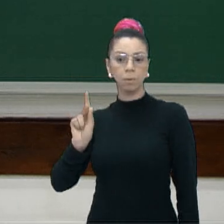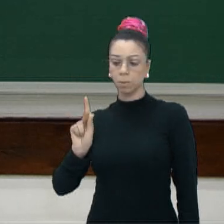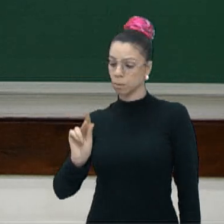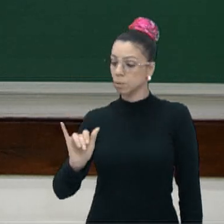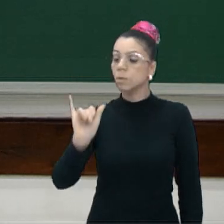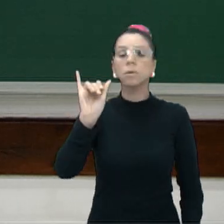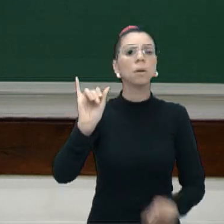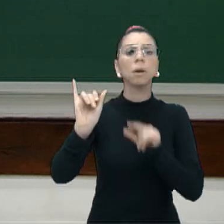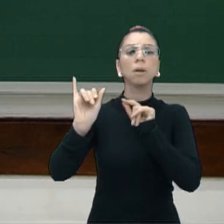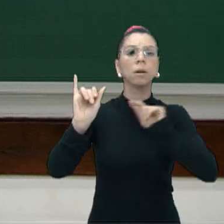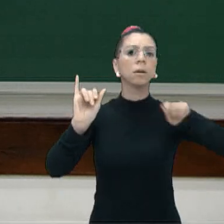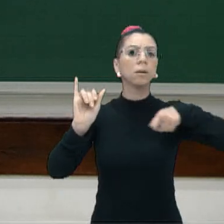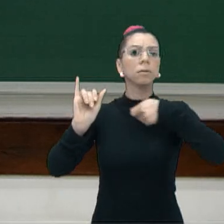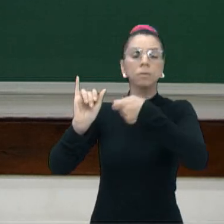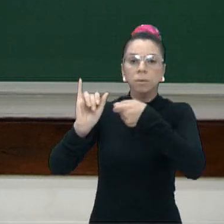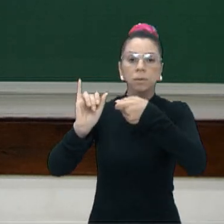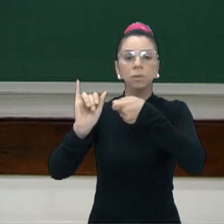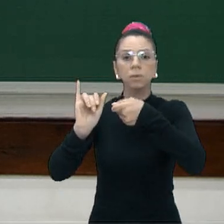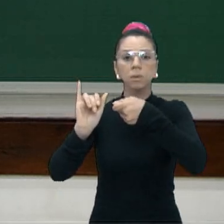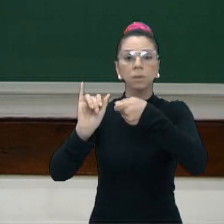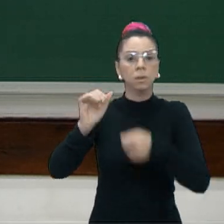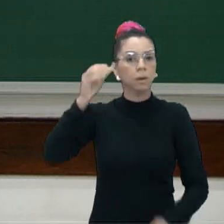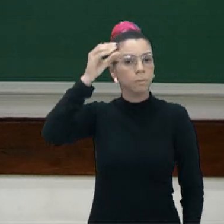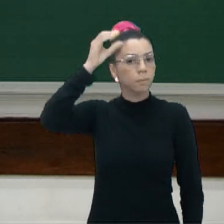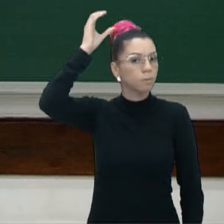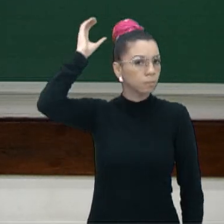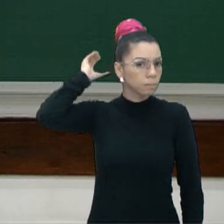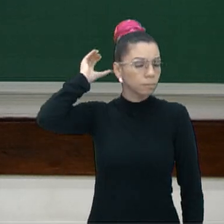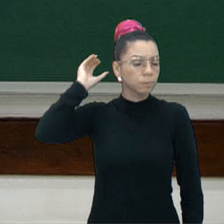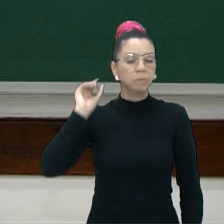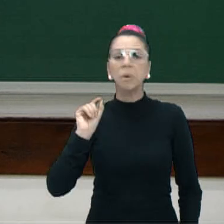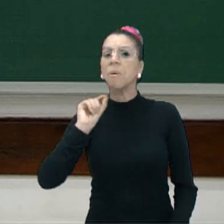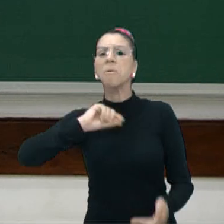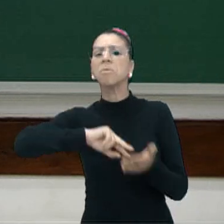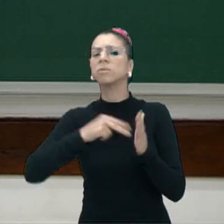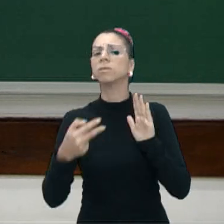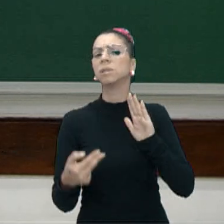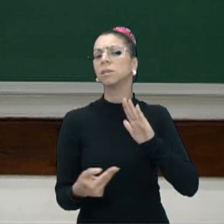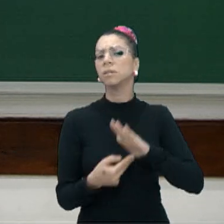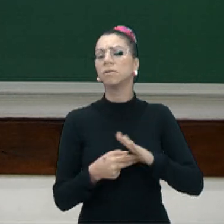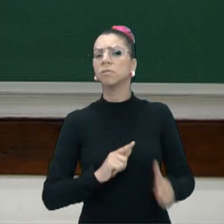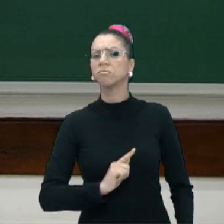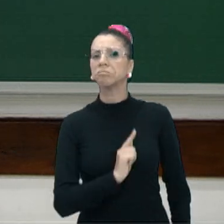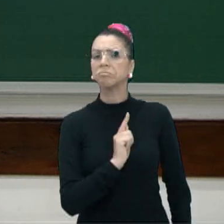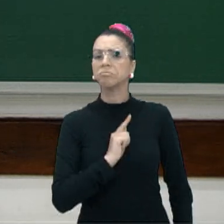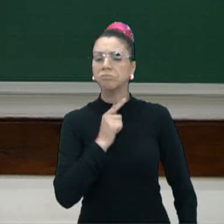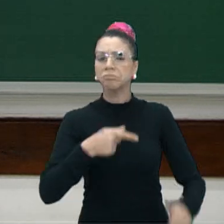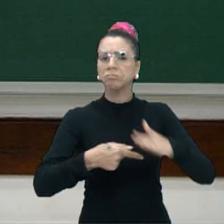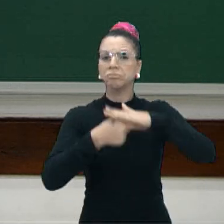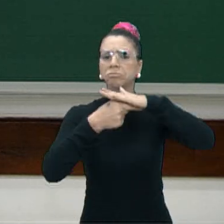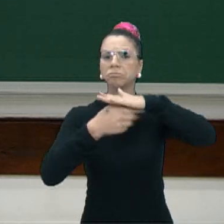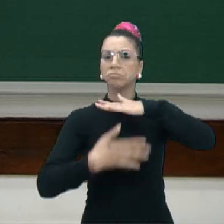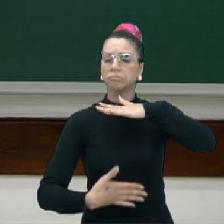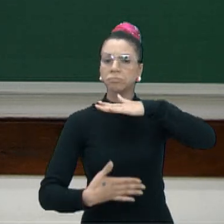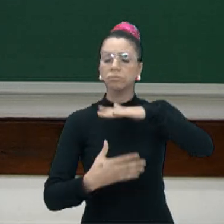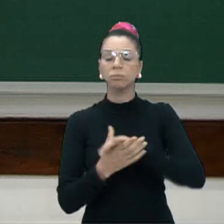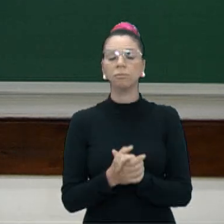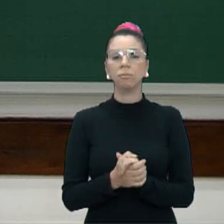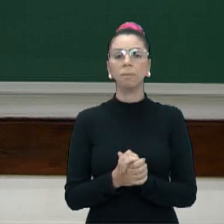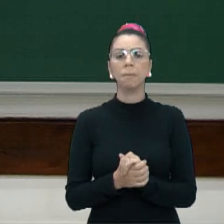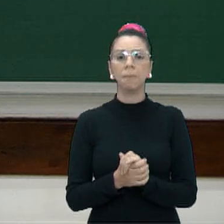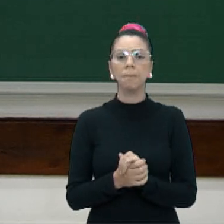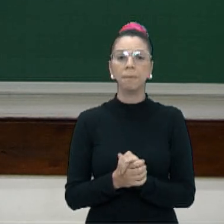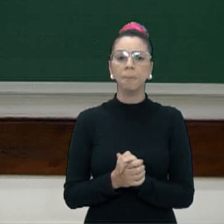palavra generativa ou gerativa, como vamos ver ali mais à frente, pode ser usado os dois termos, significa que o Chomsky